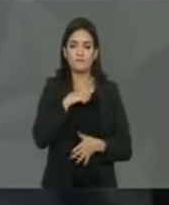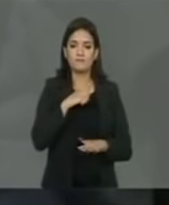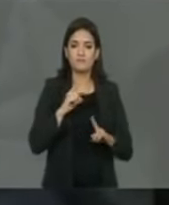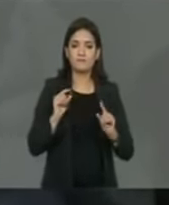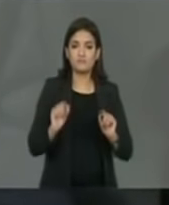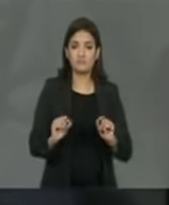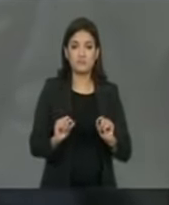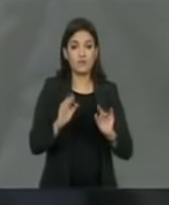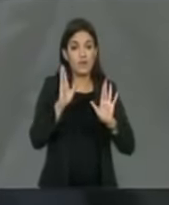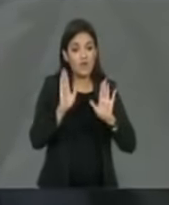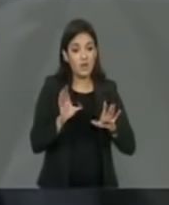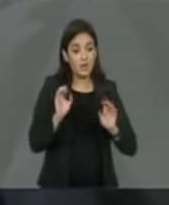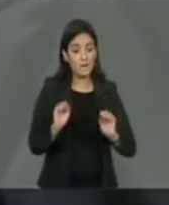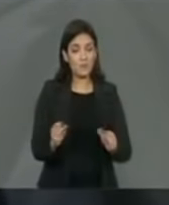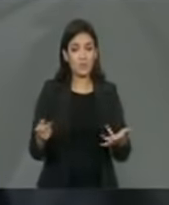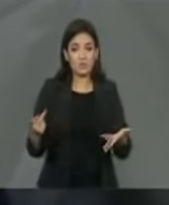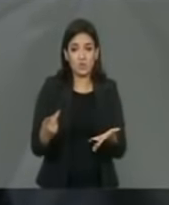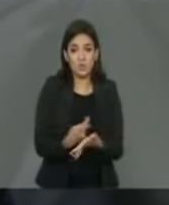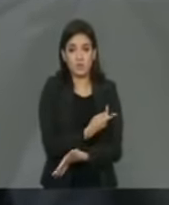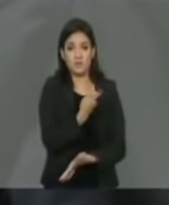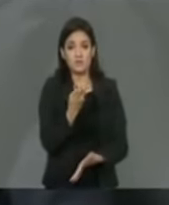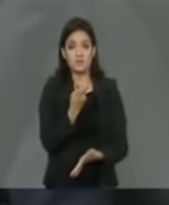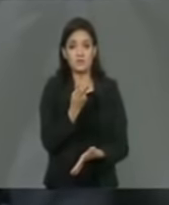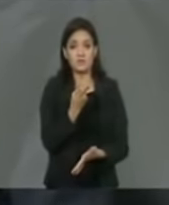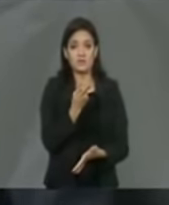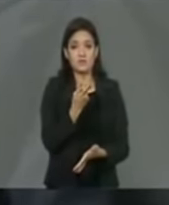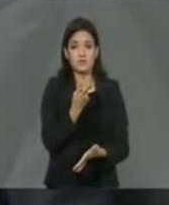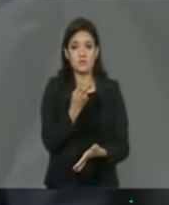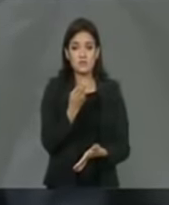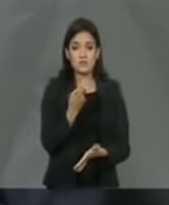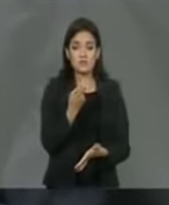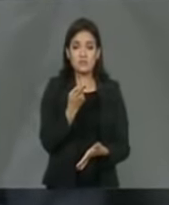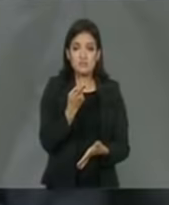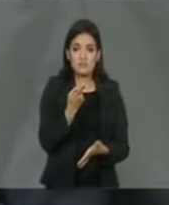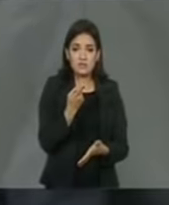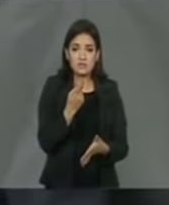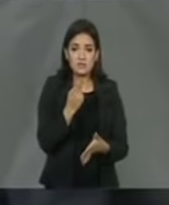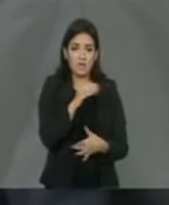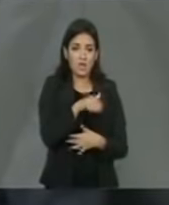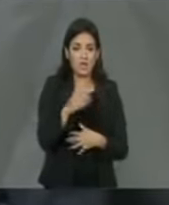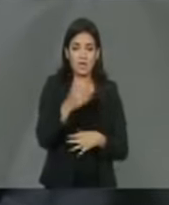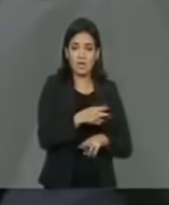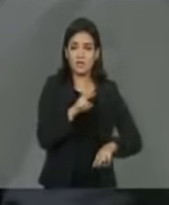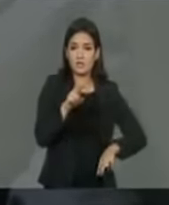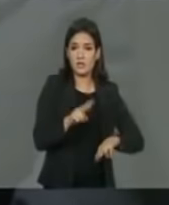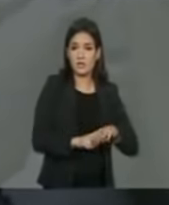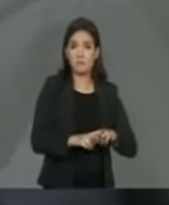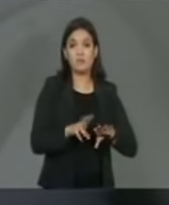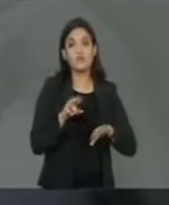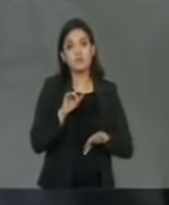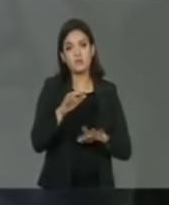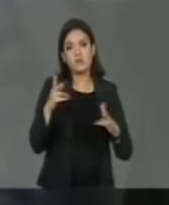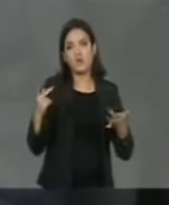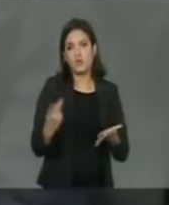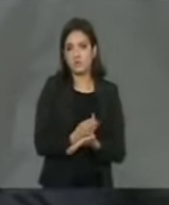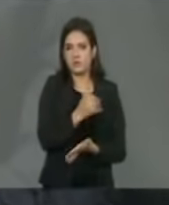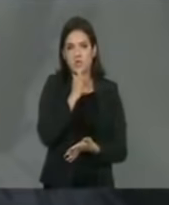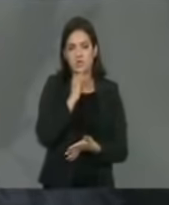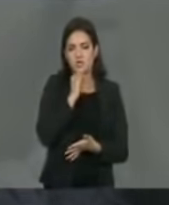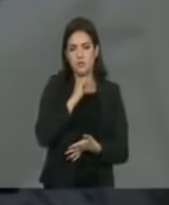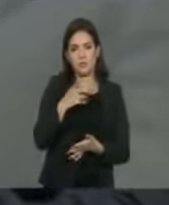penal se em determinado caso que aqui foi mencionado de um determinado político são paulo